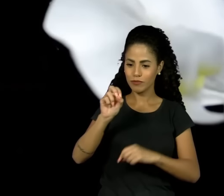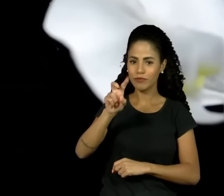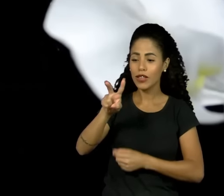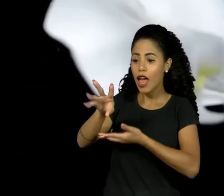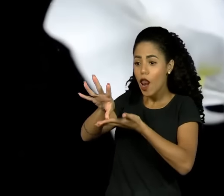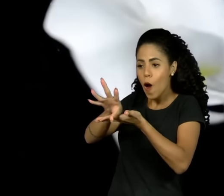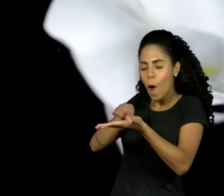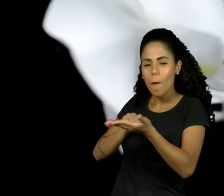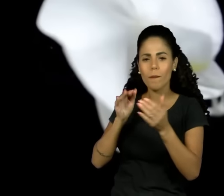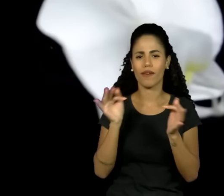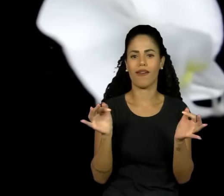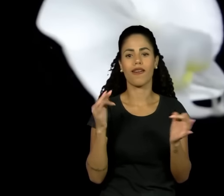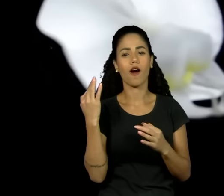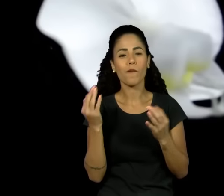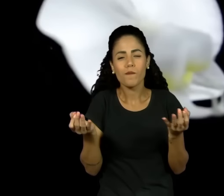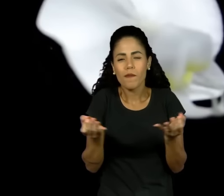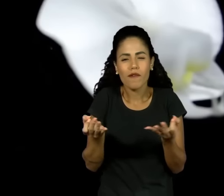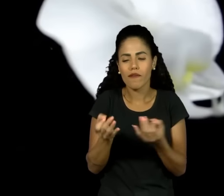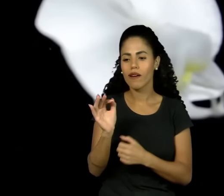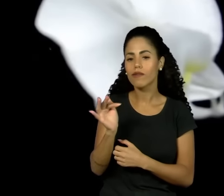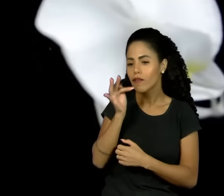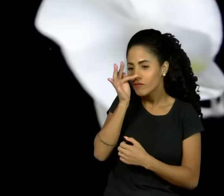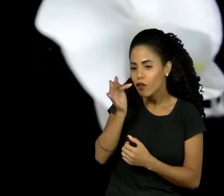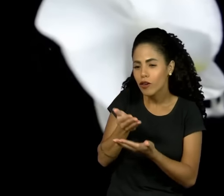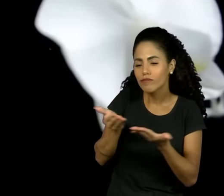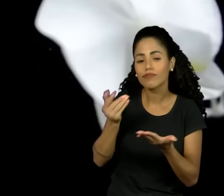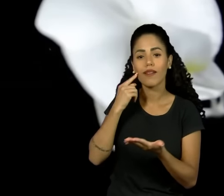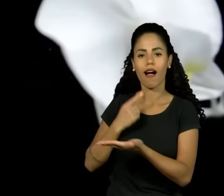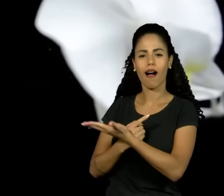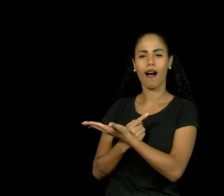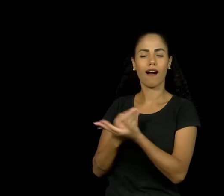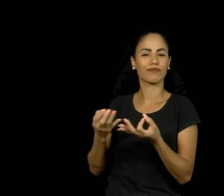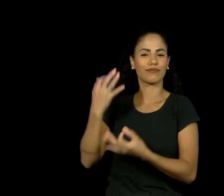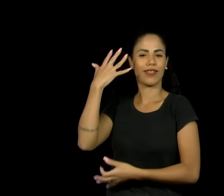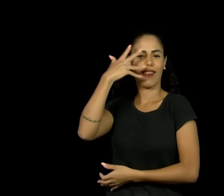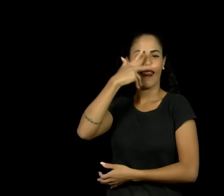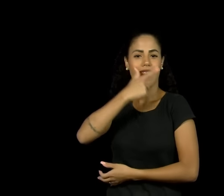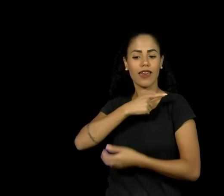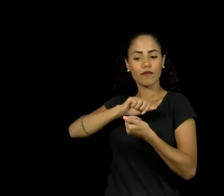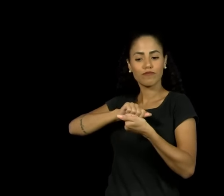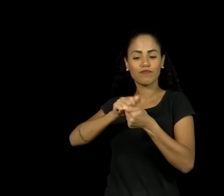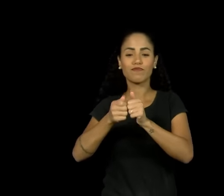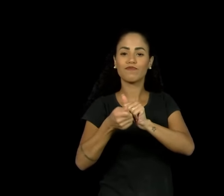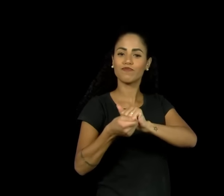flor com perfeição. Um mestre do mimetismo, que é uma adaptação.